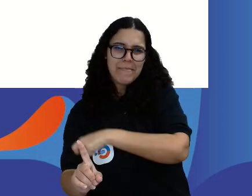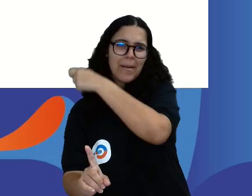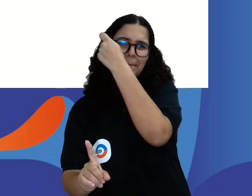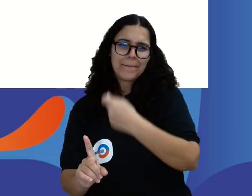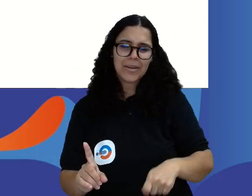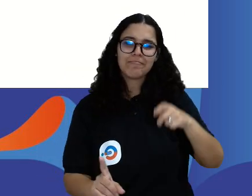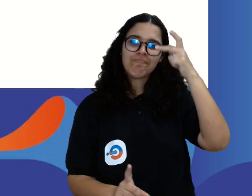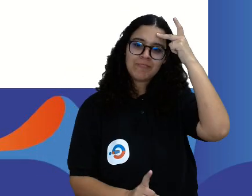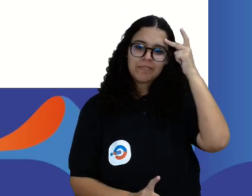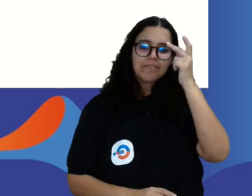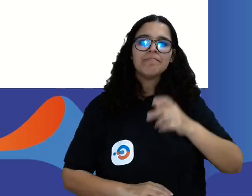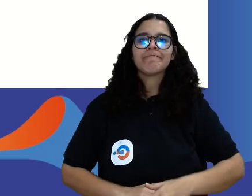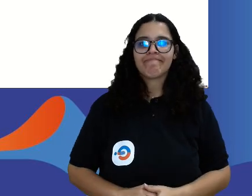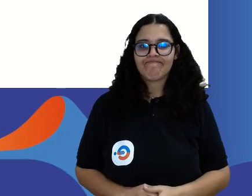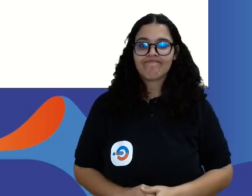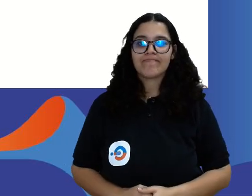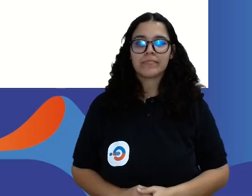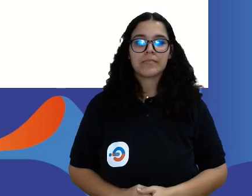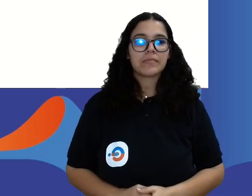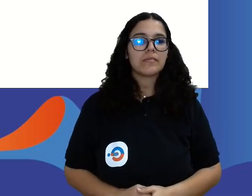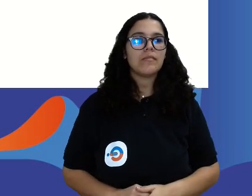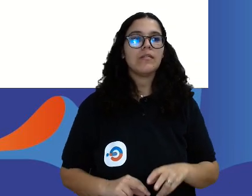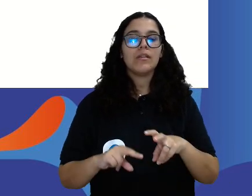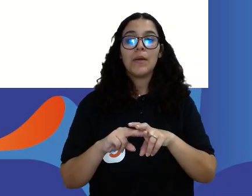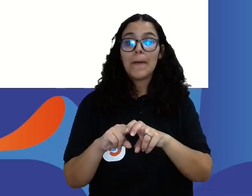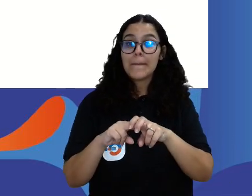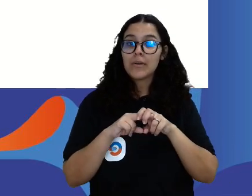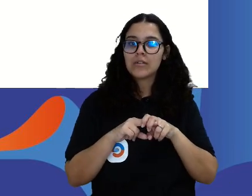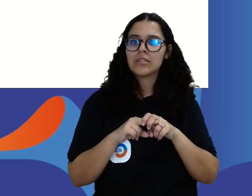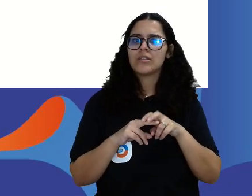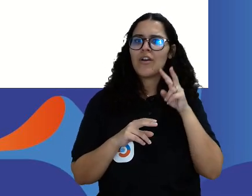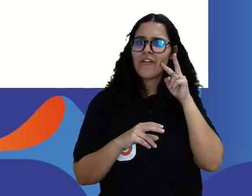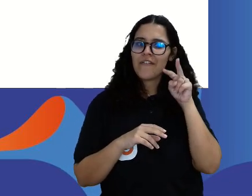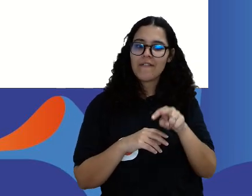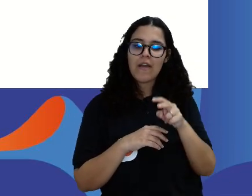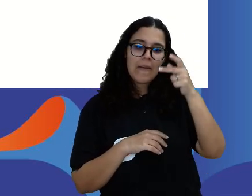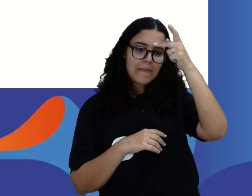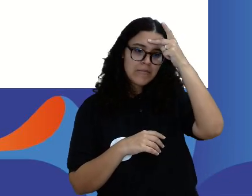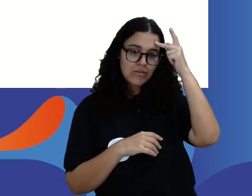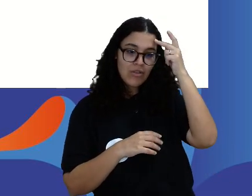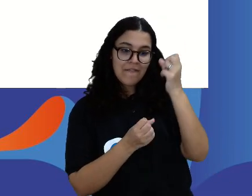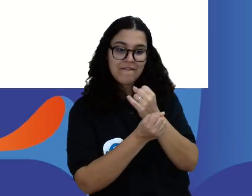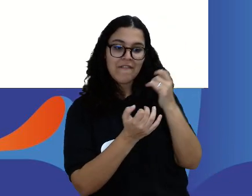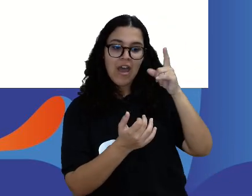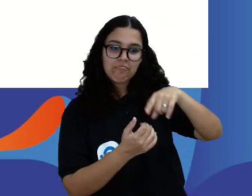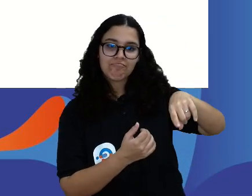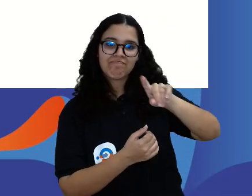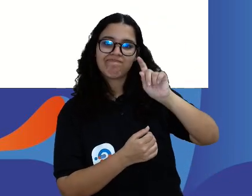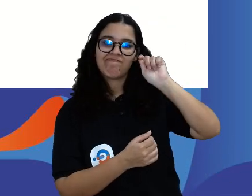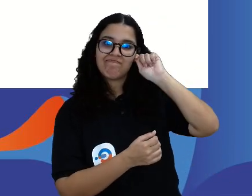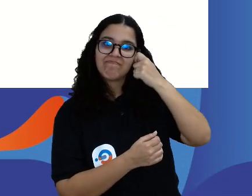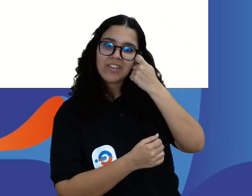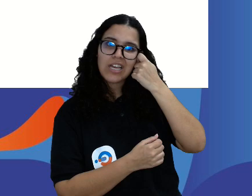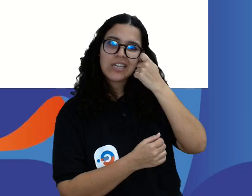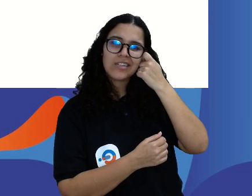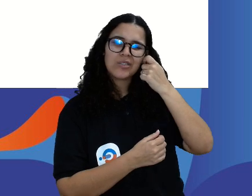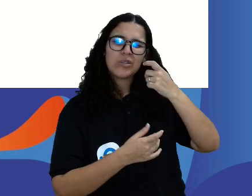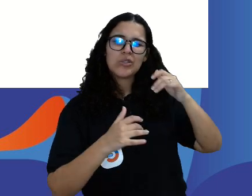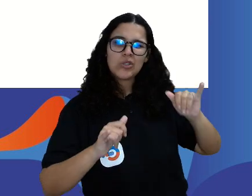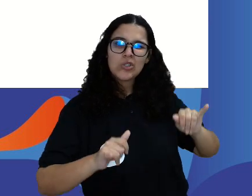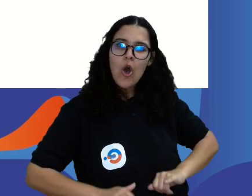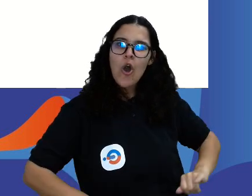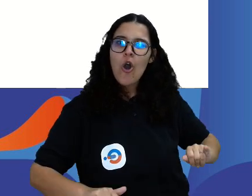gente observa também que muitos desses marinheiros negros, né, eles eram submetidos a esses